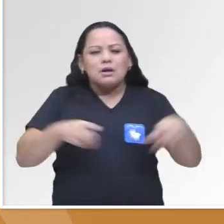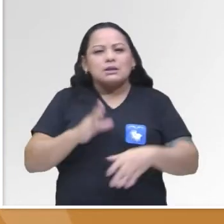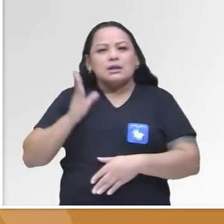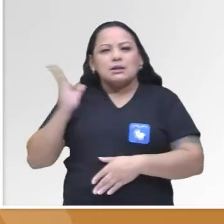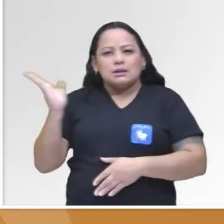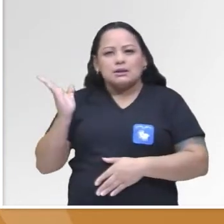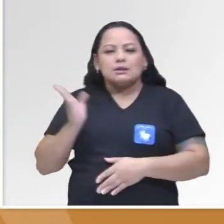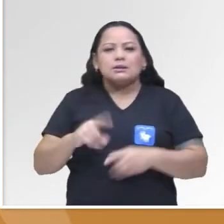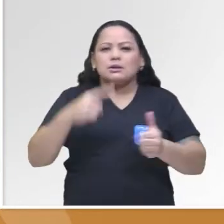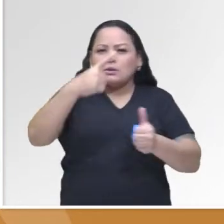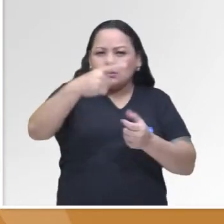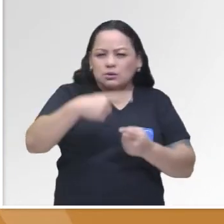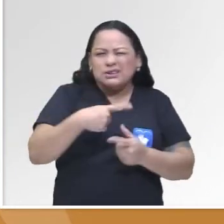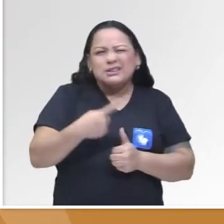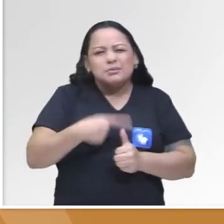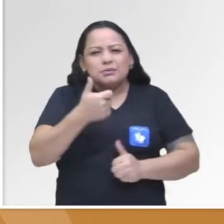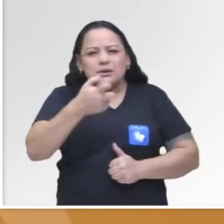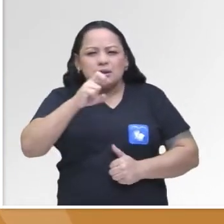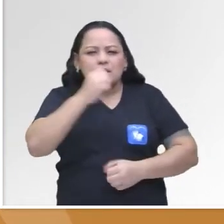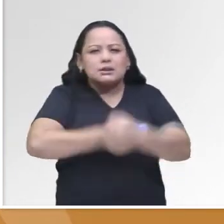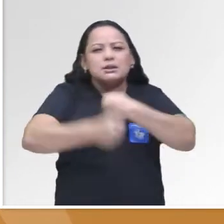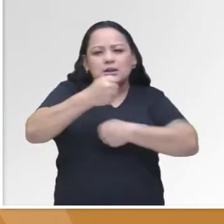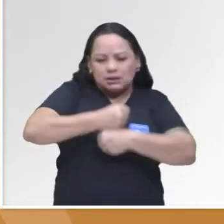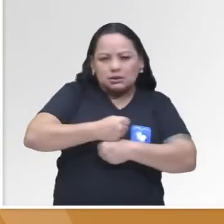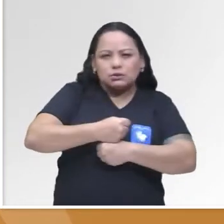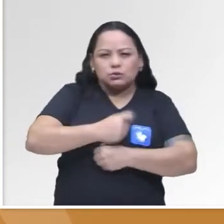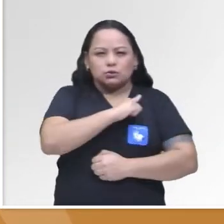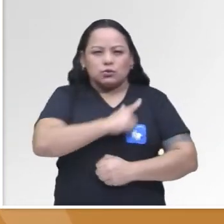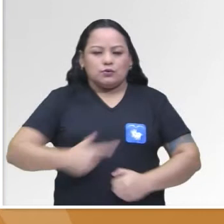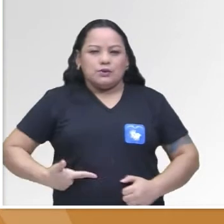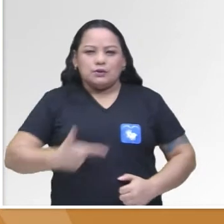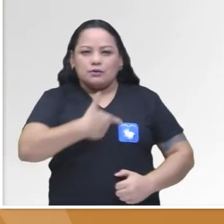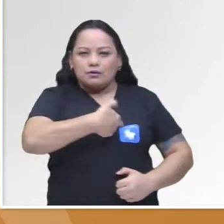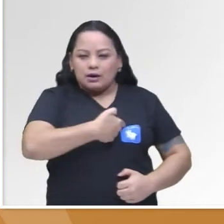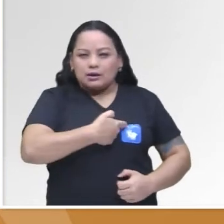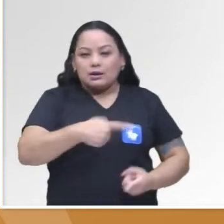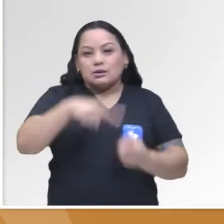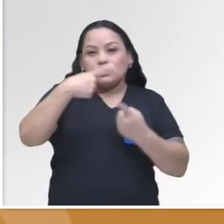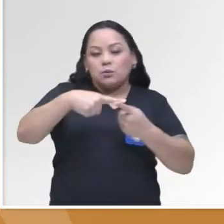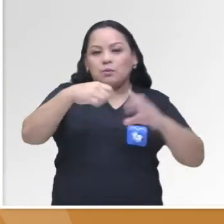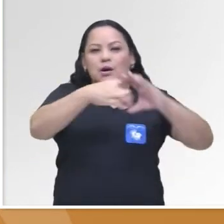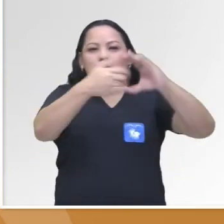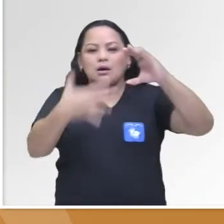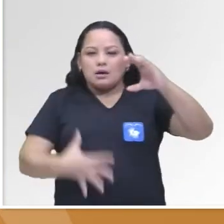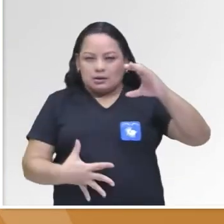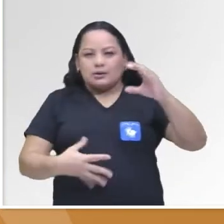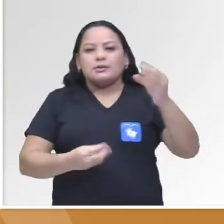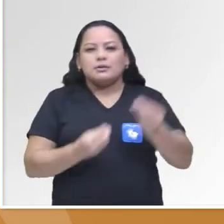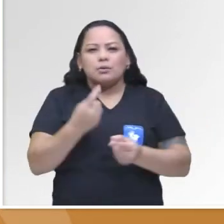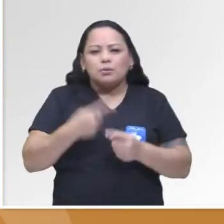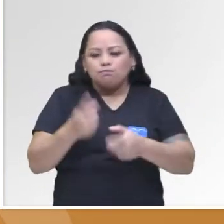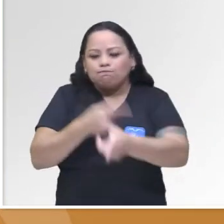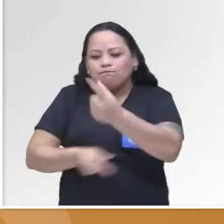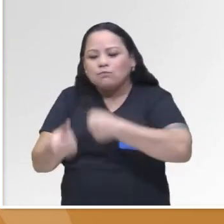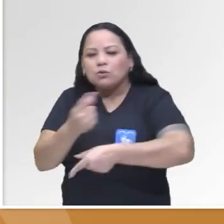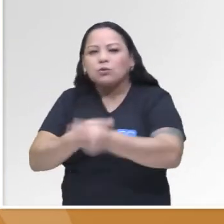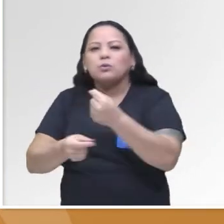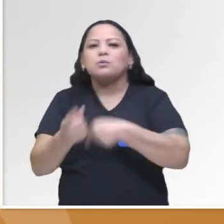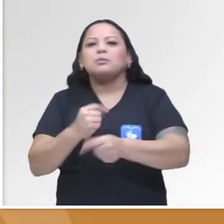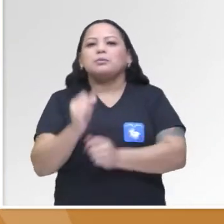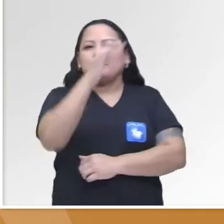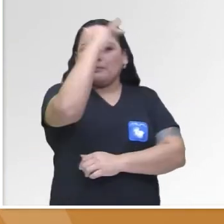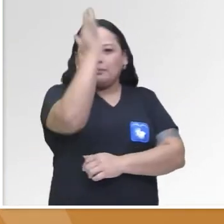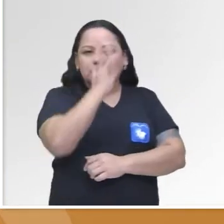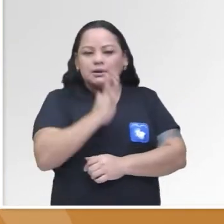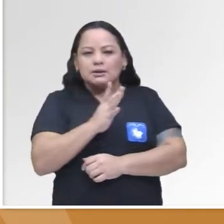durante esses primeiros 15 anos do primeiro governo Vargas, uma das grandes características da economia nacional